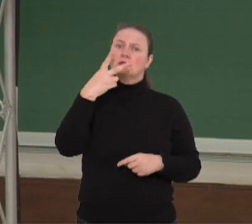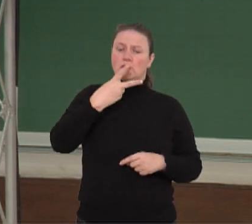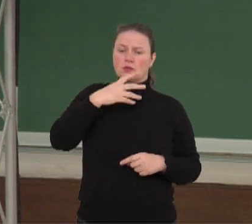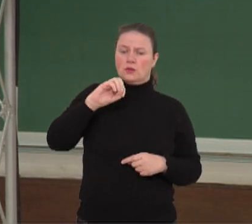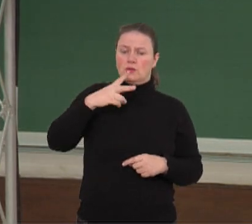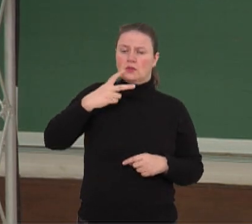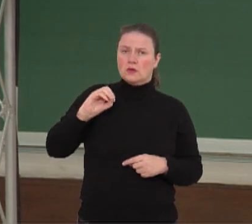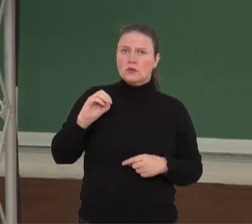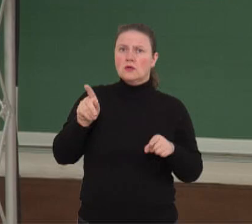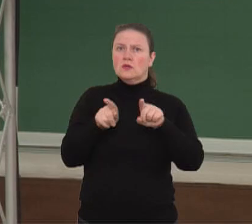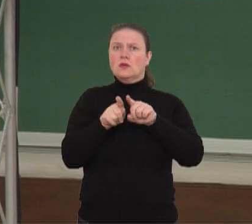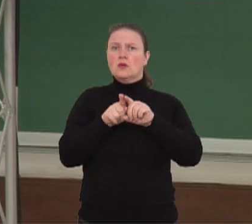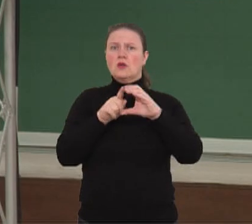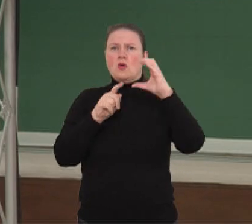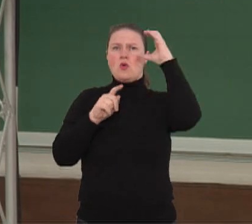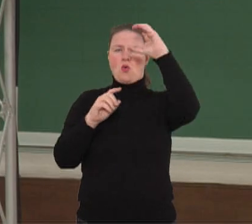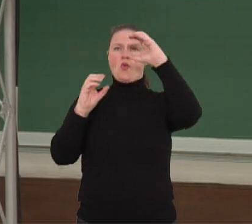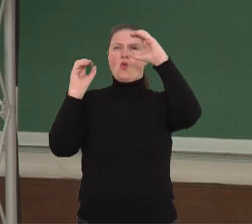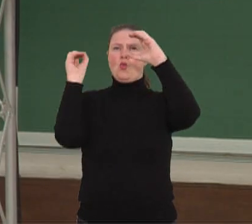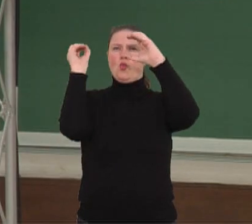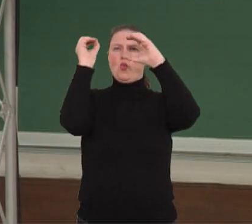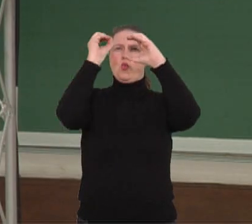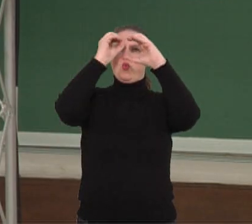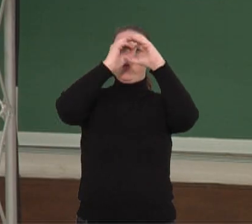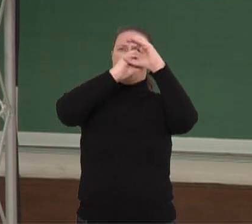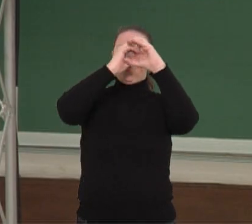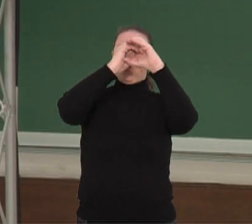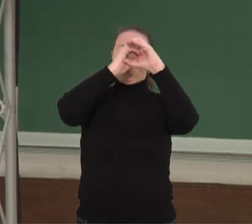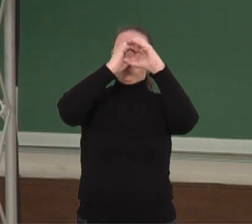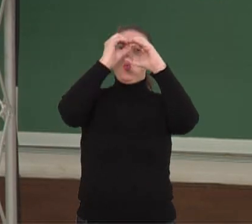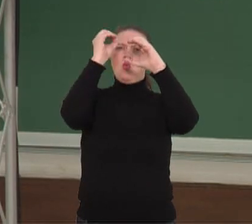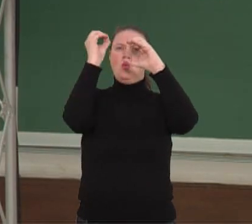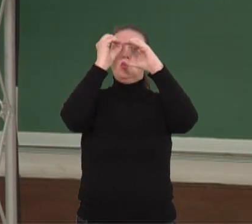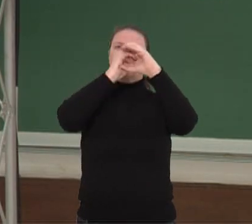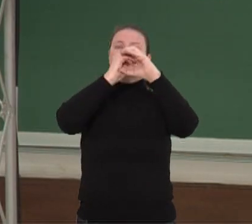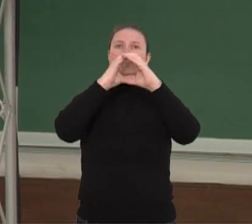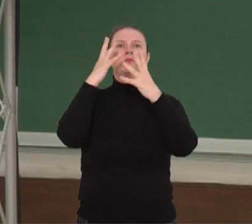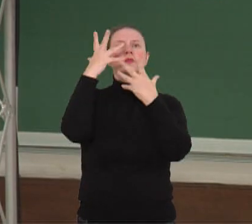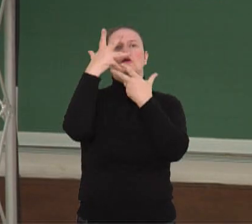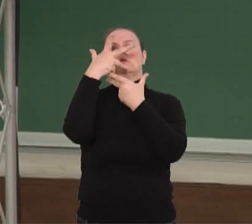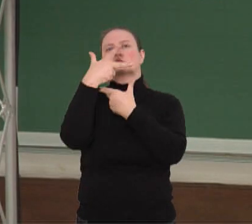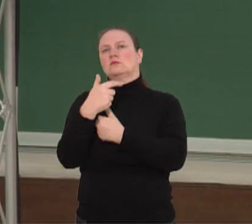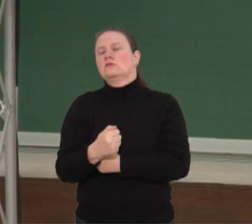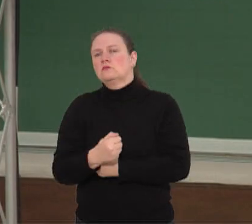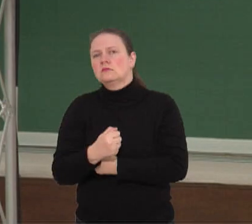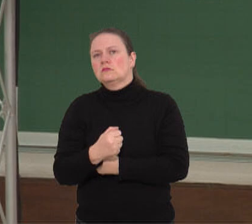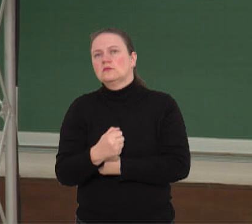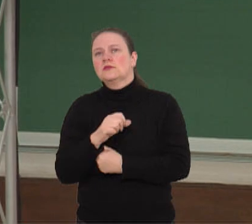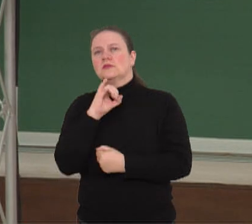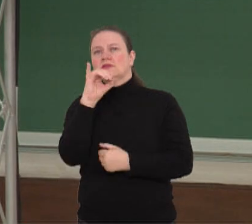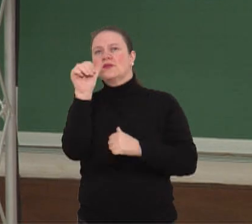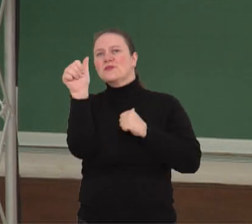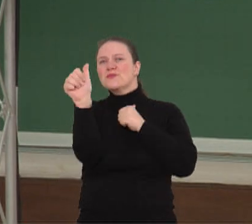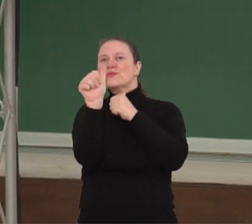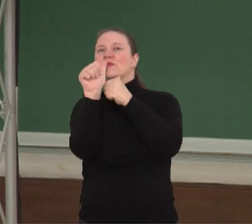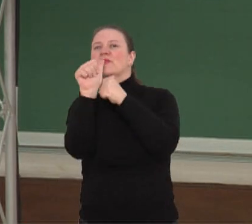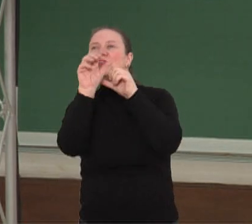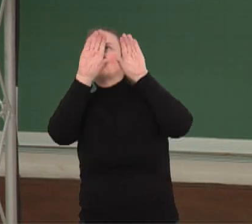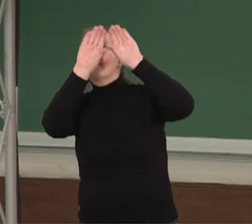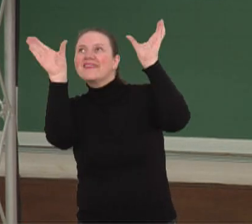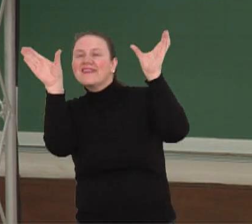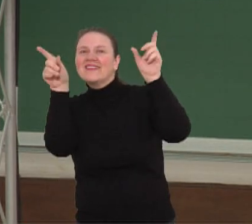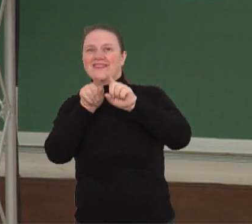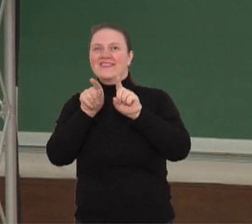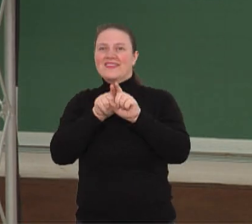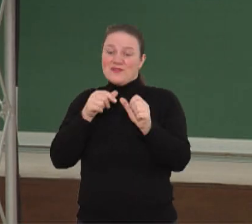eclipse lunar de 2018, gente, só coisa maravilhosa. E, de novo, se aproxima com o céu, você se aproxima com a Terra. Lembra